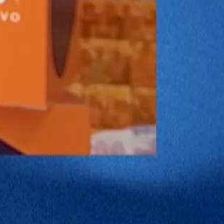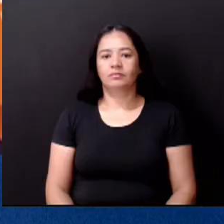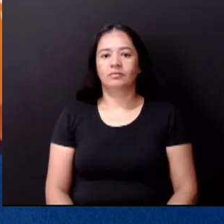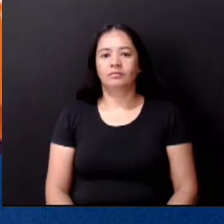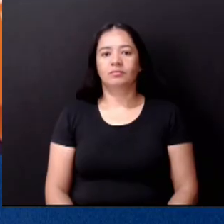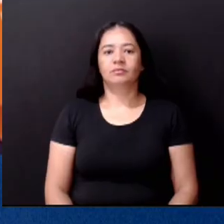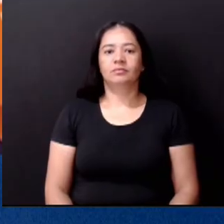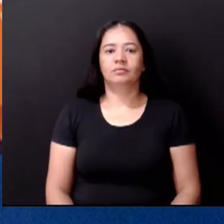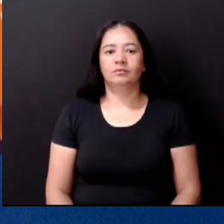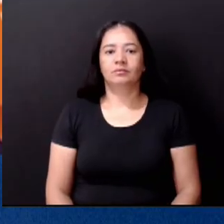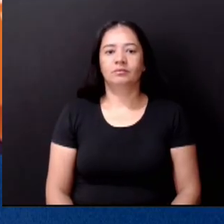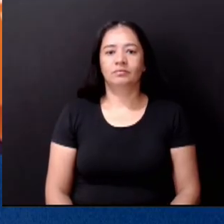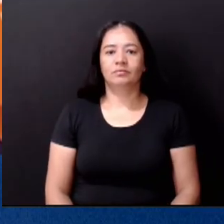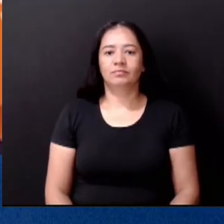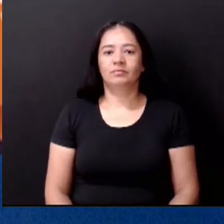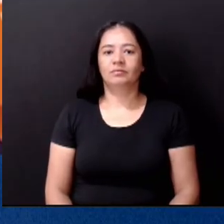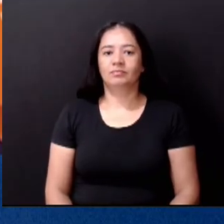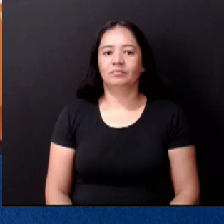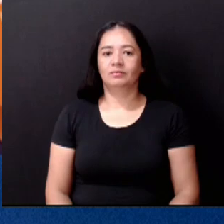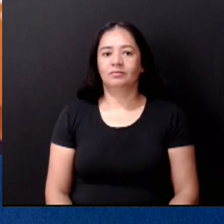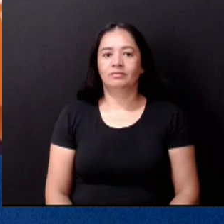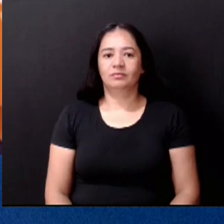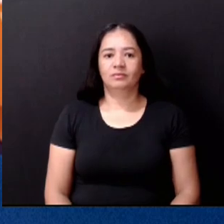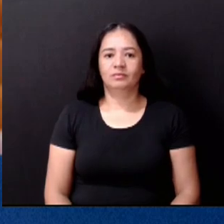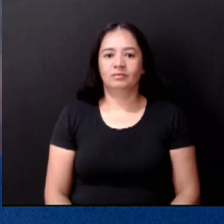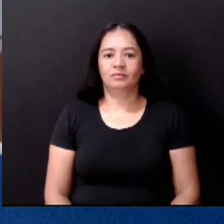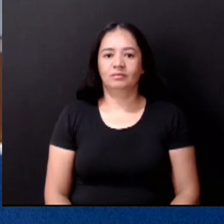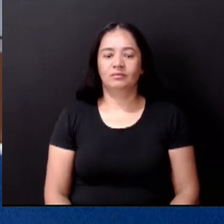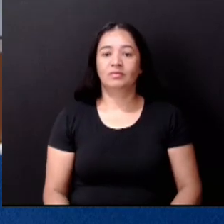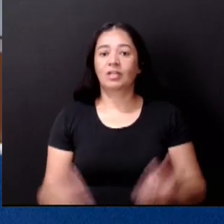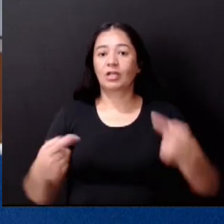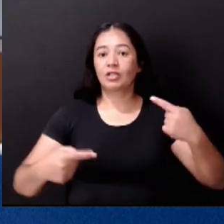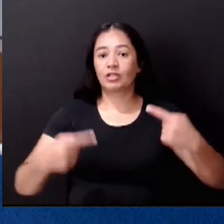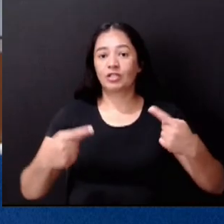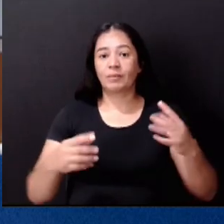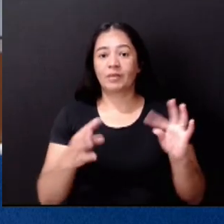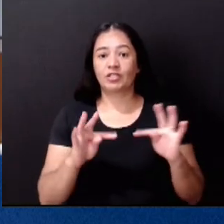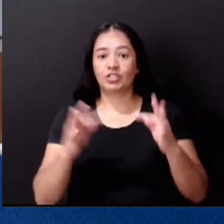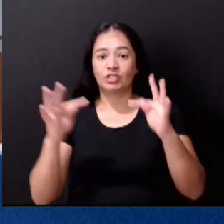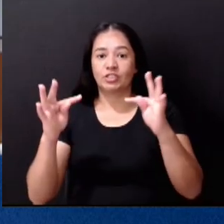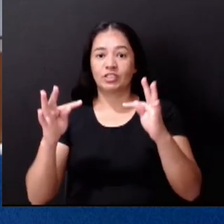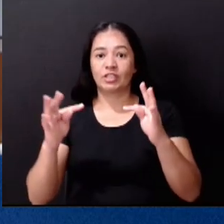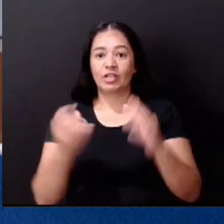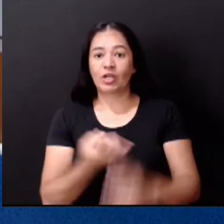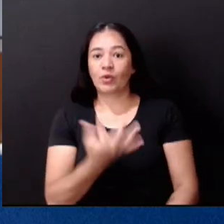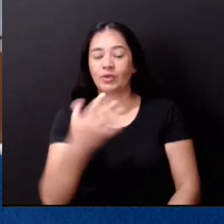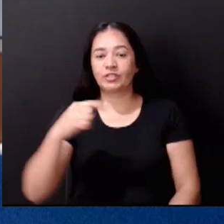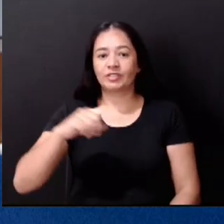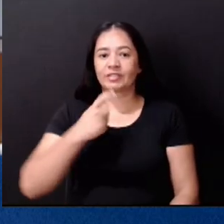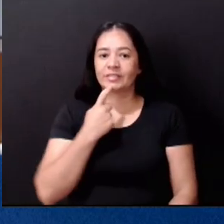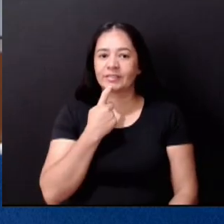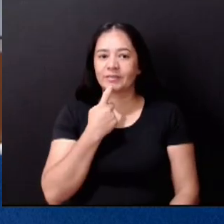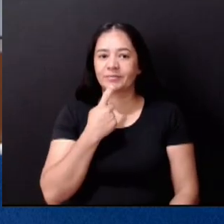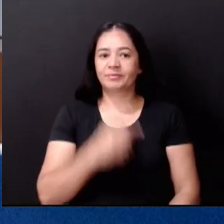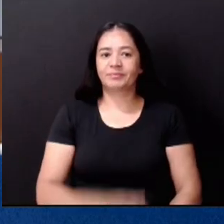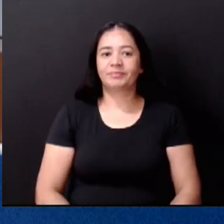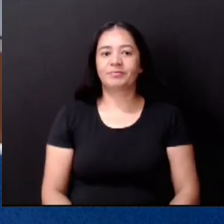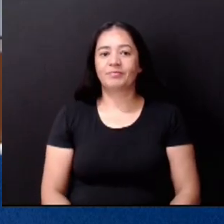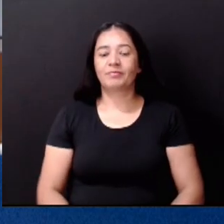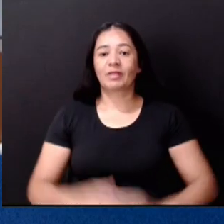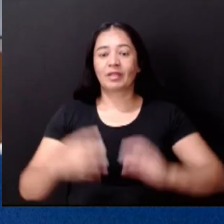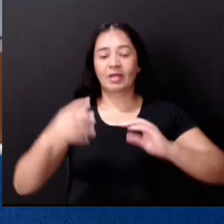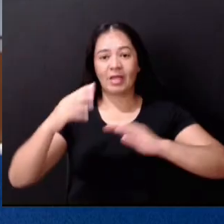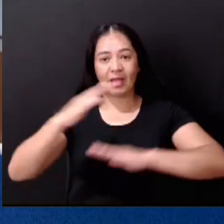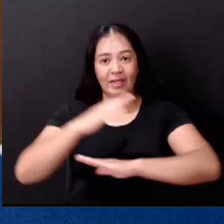Seminário debate tecnologias quânticas em Campinas. Câmara Municipal promove o 2º Simpósio de Autismo